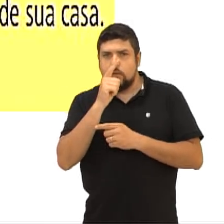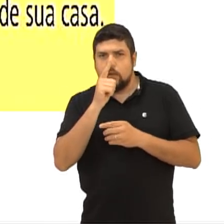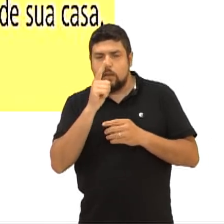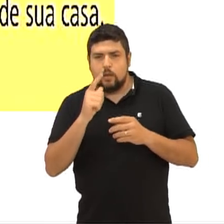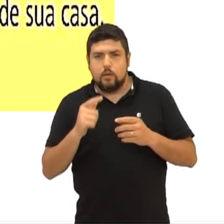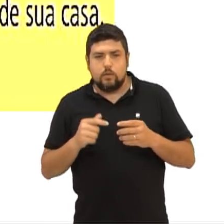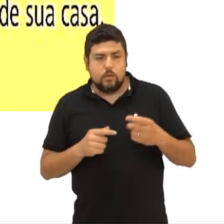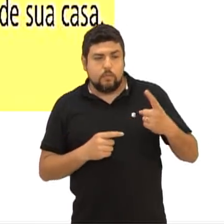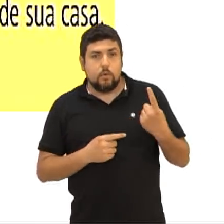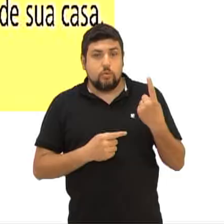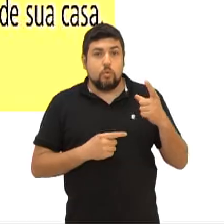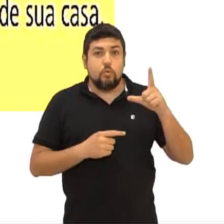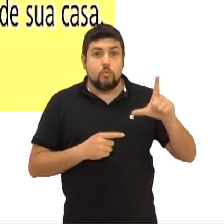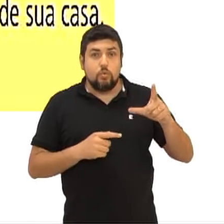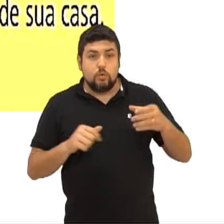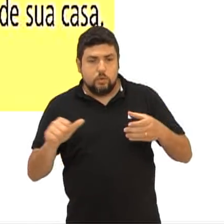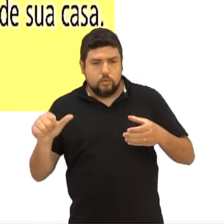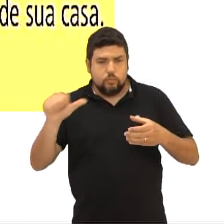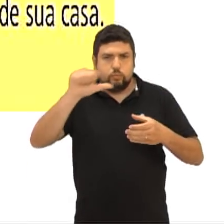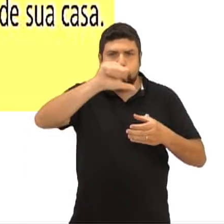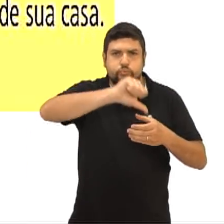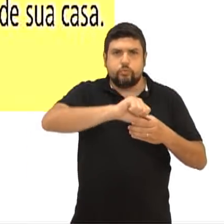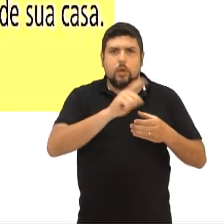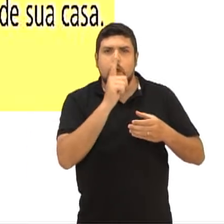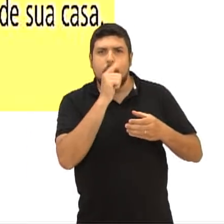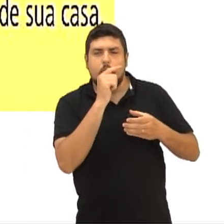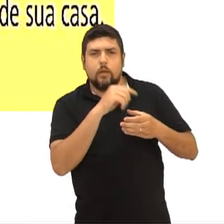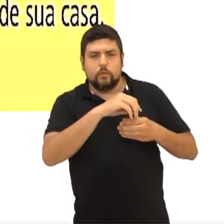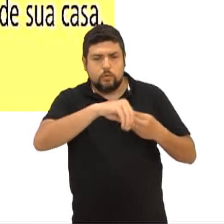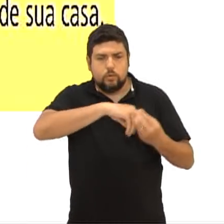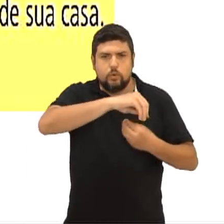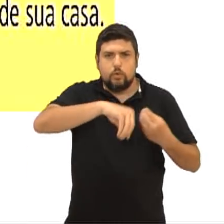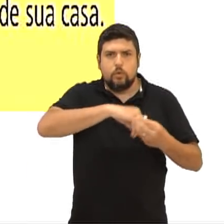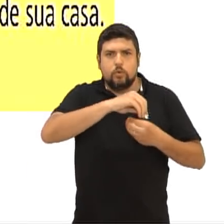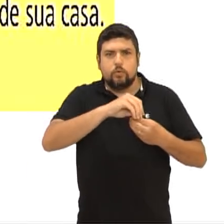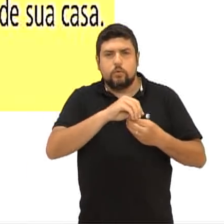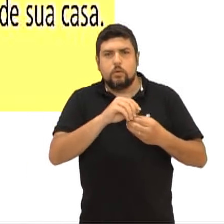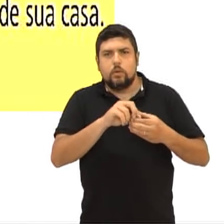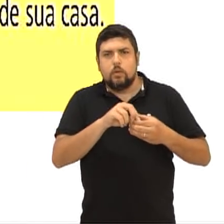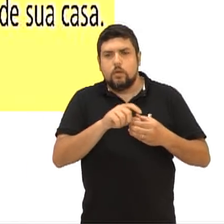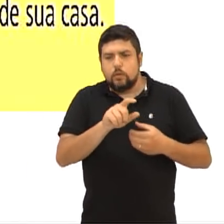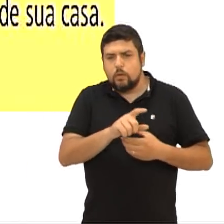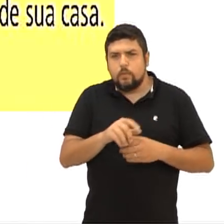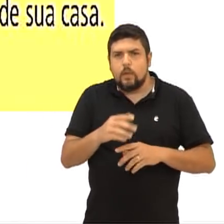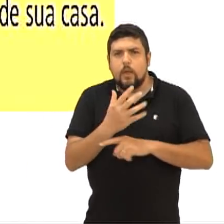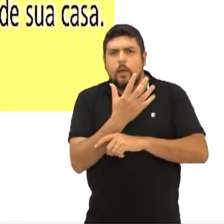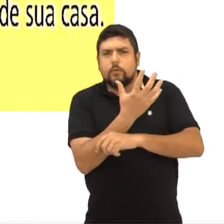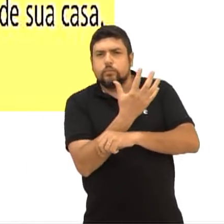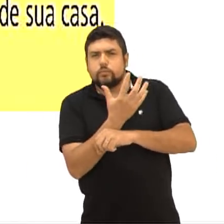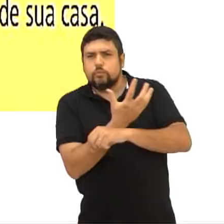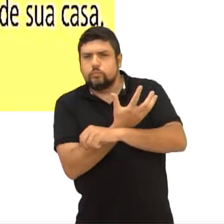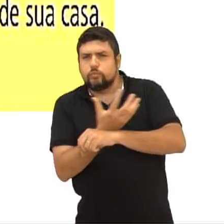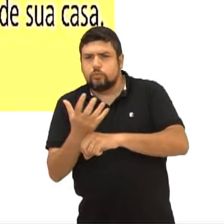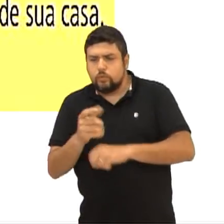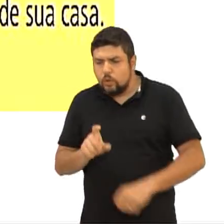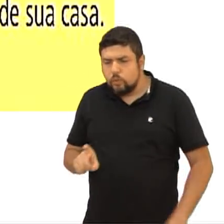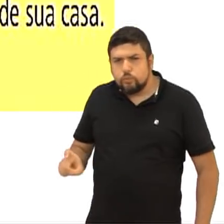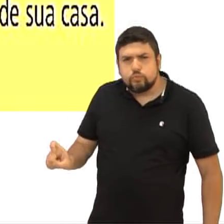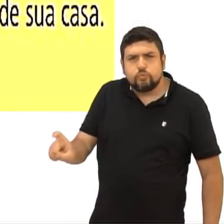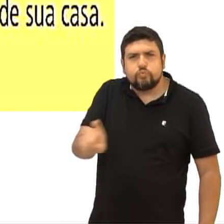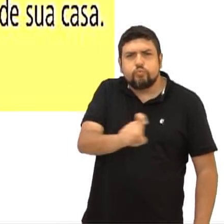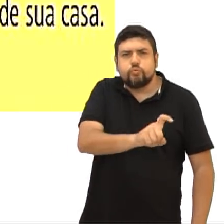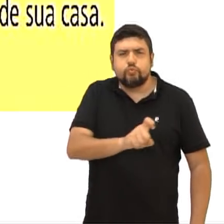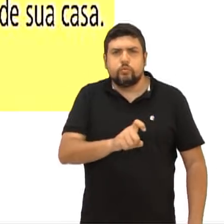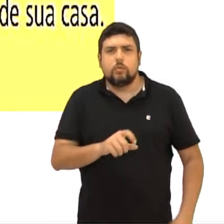litro e borrife nas plantas. Não se preocupe, a mistura não faz mal